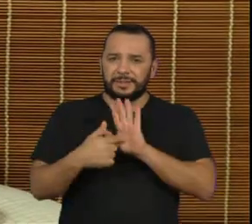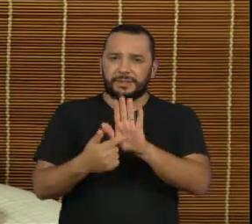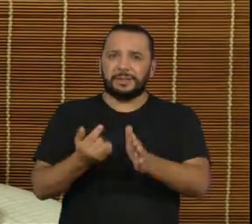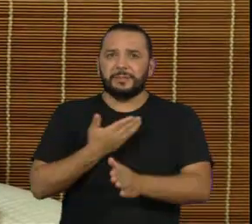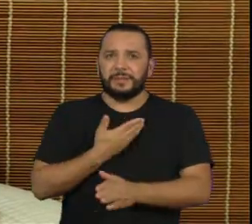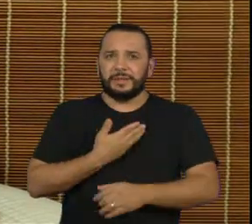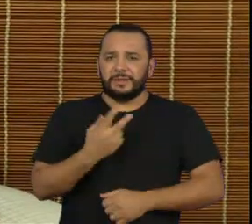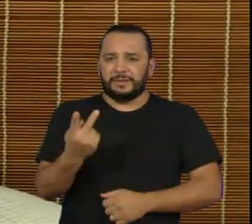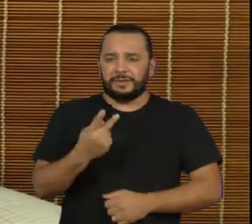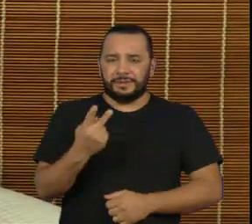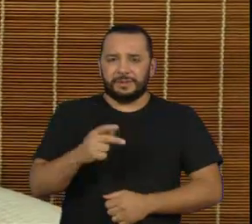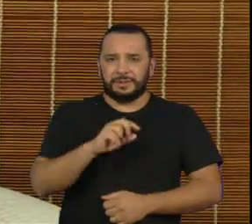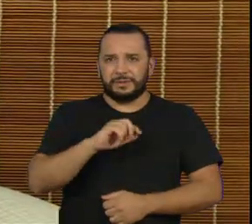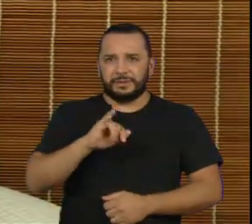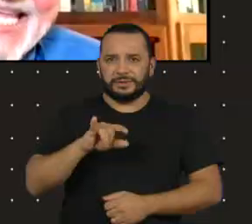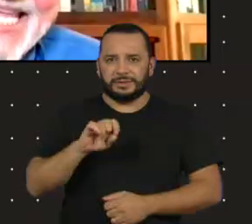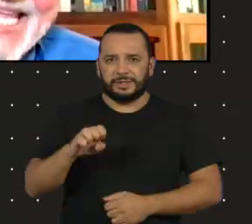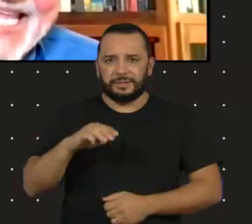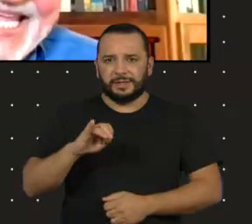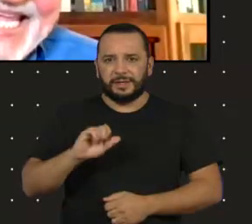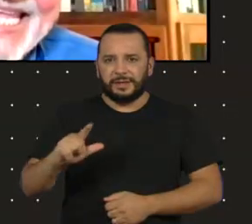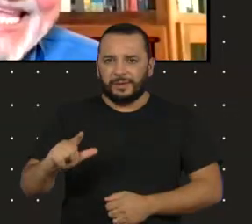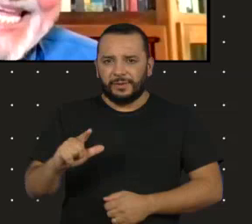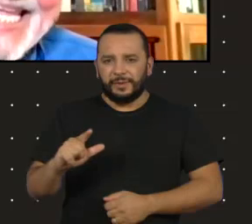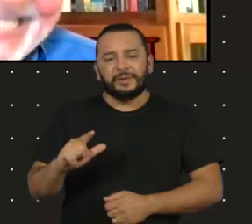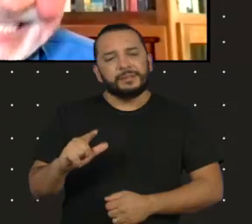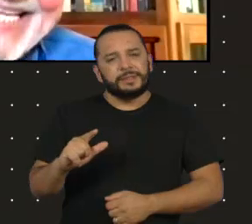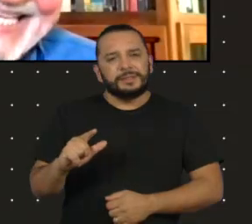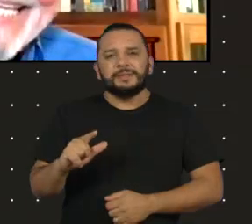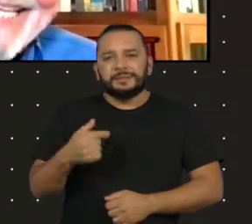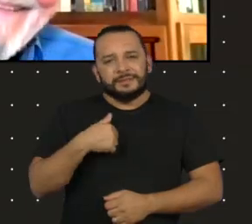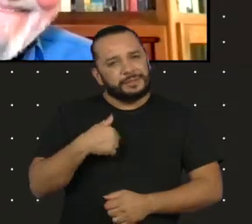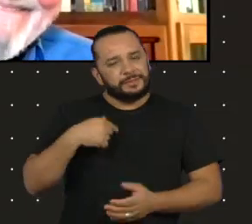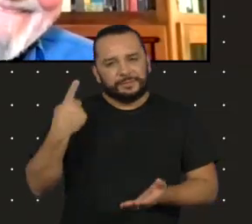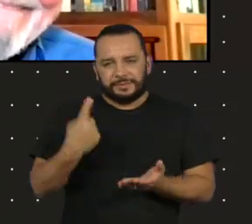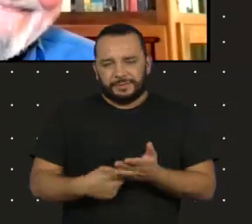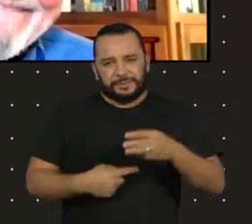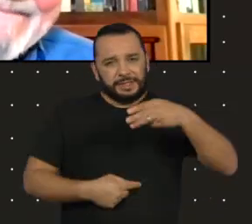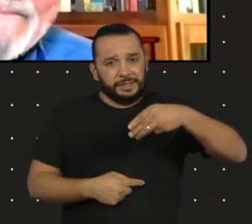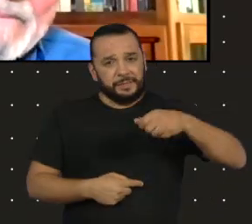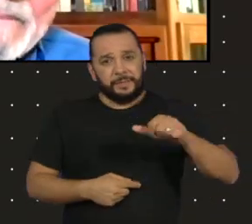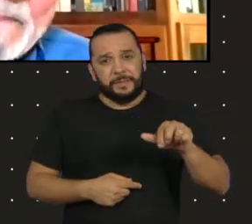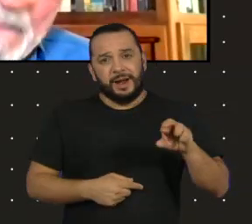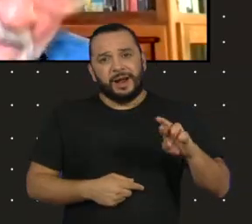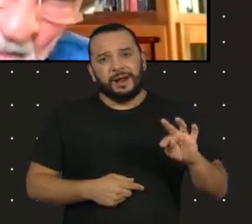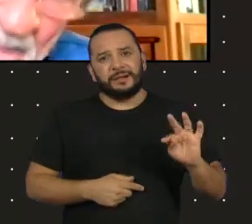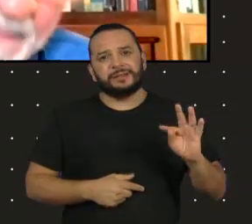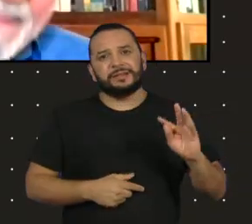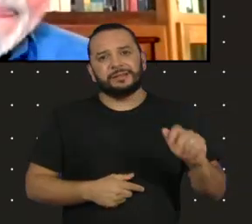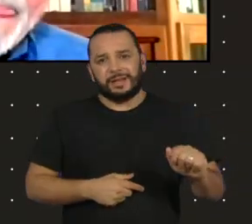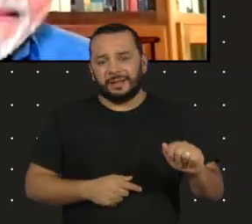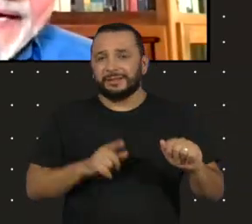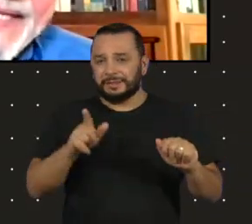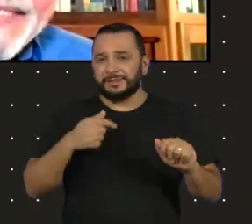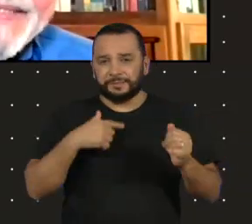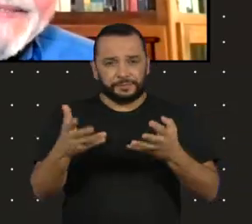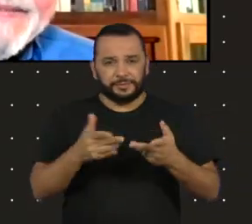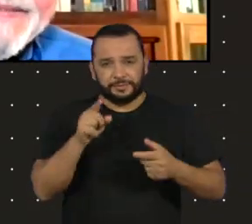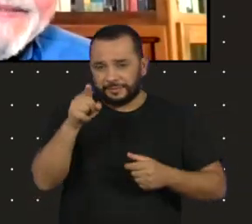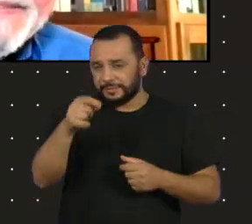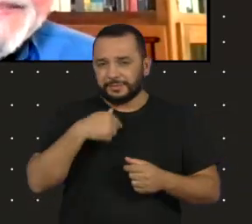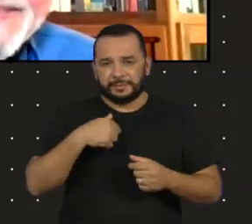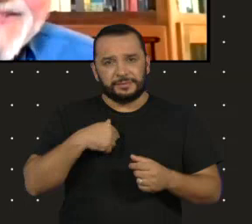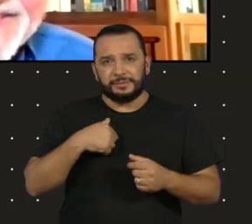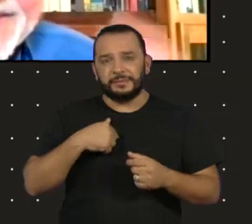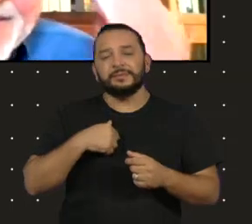um amigo em comum, Zé Miguel. E aí combinei com Marta e chegamos à conclusão que deveríamos convidar você,